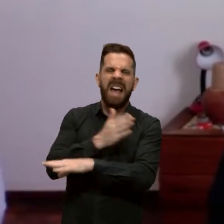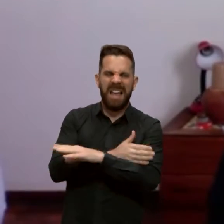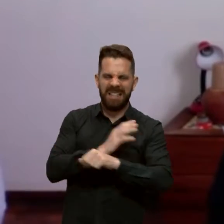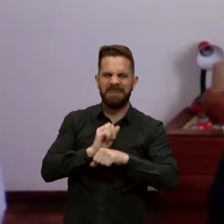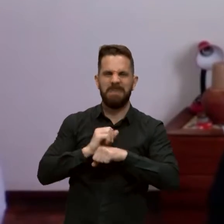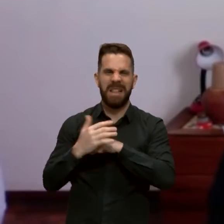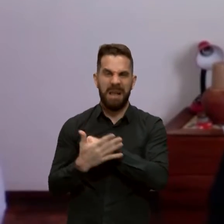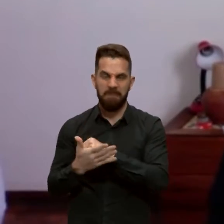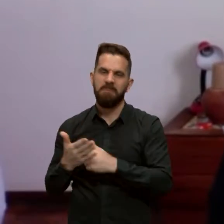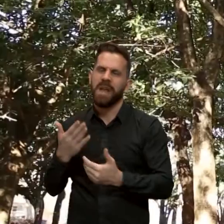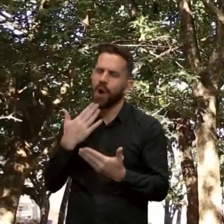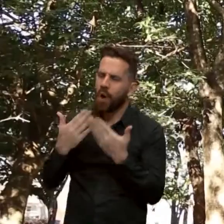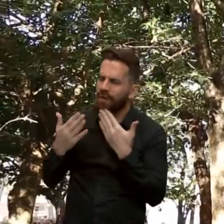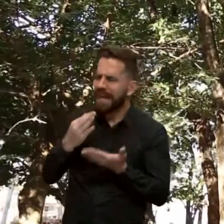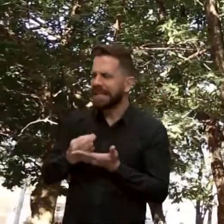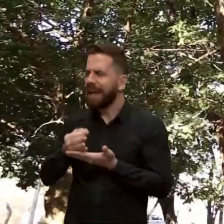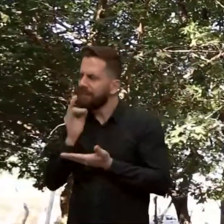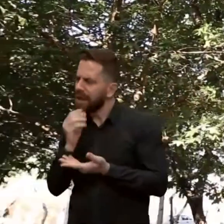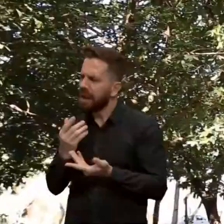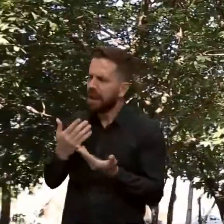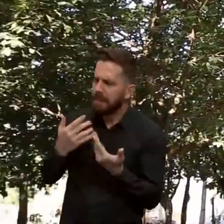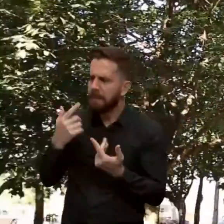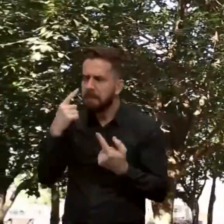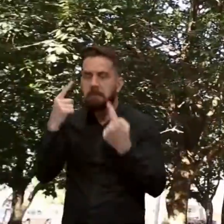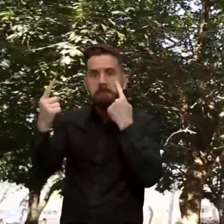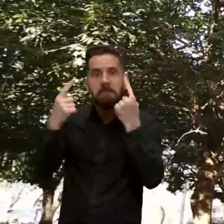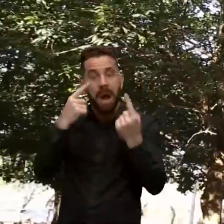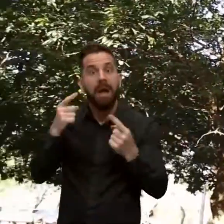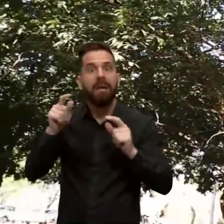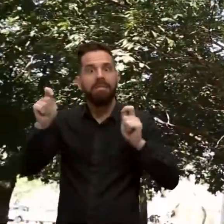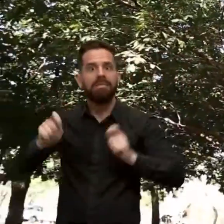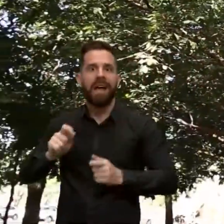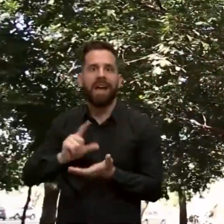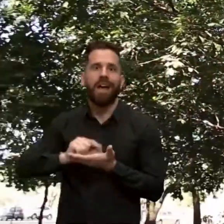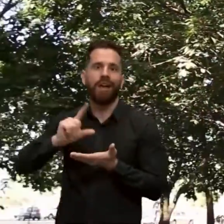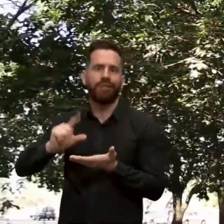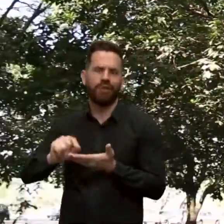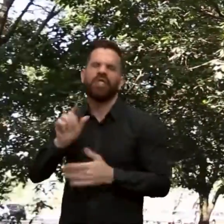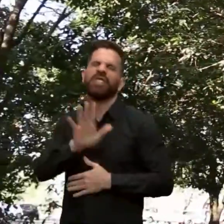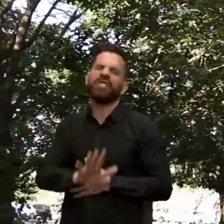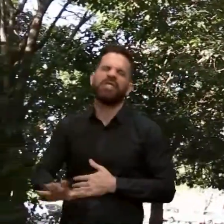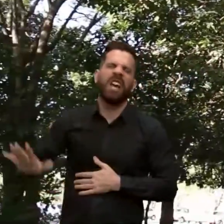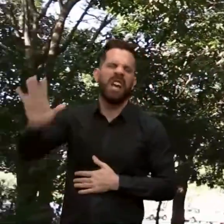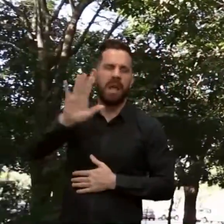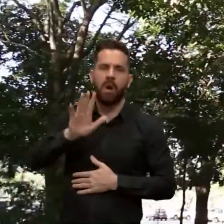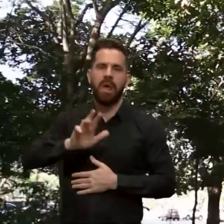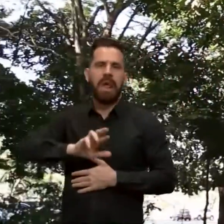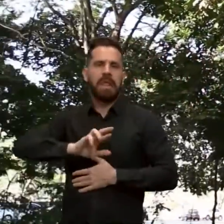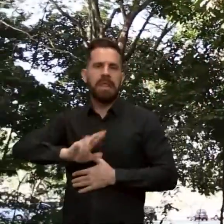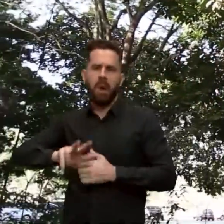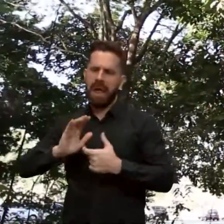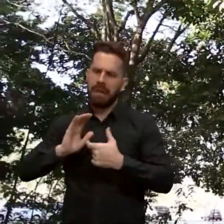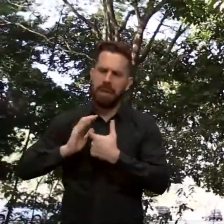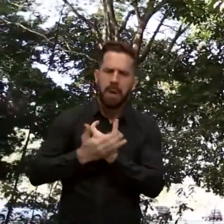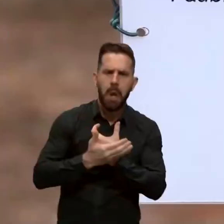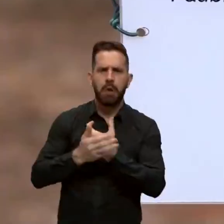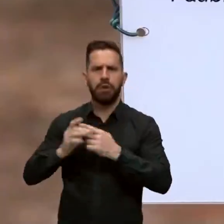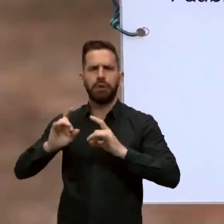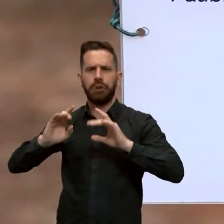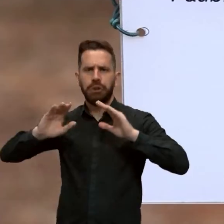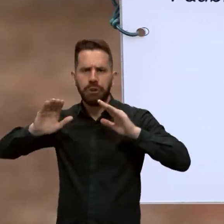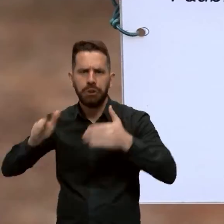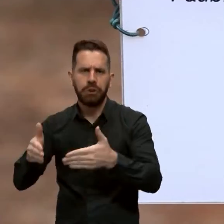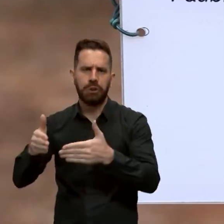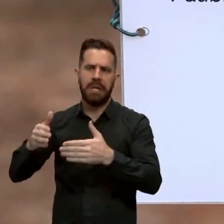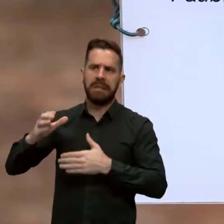coisas surgiam, e daí veio a ideia desses 2 artigos mais gerais, que não são estritamente científicos, não são para um